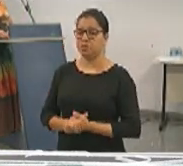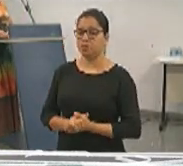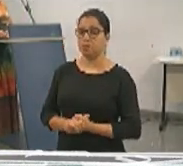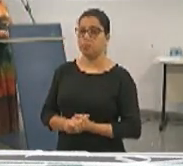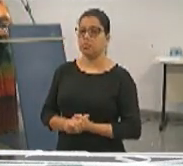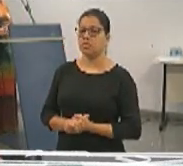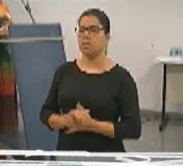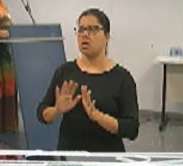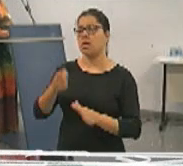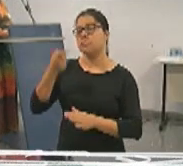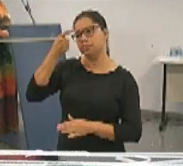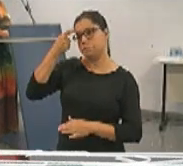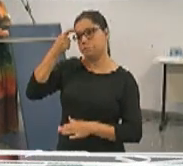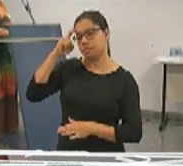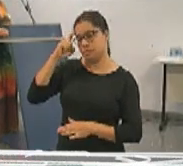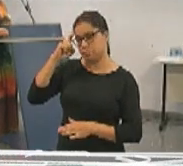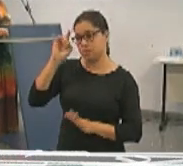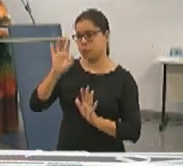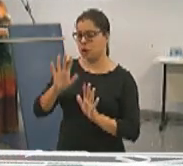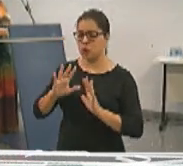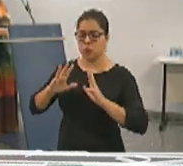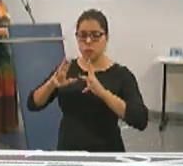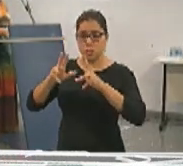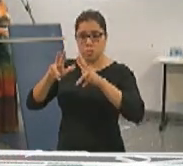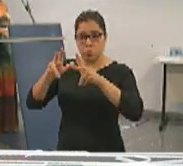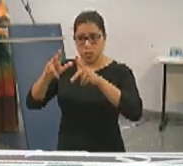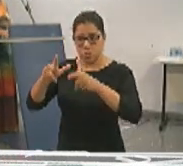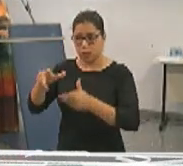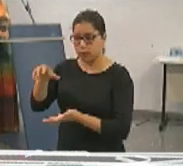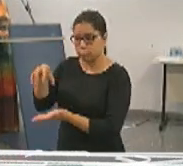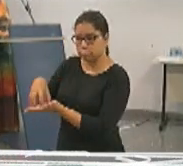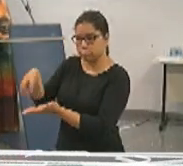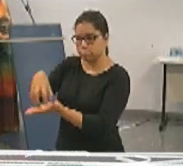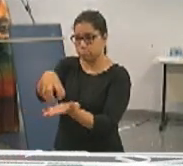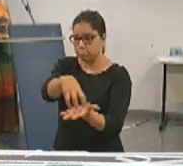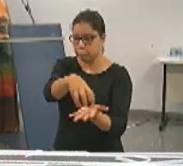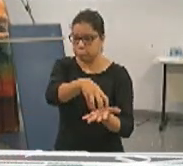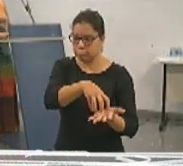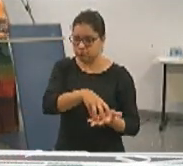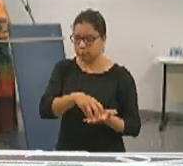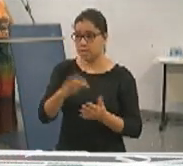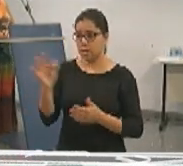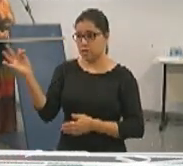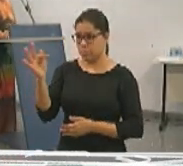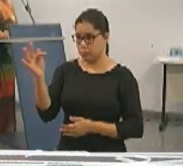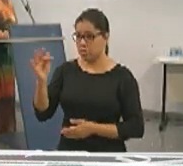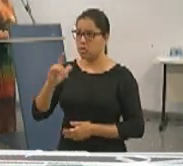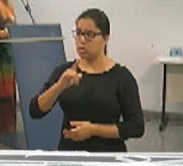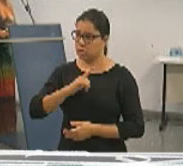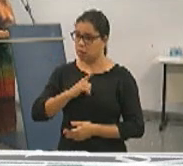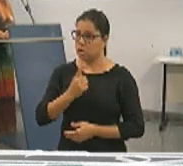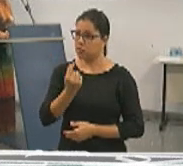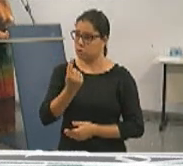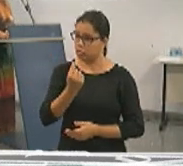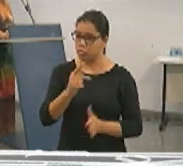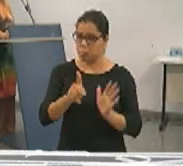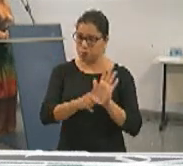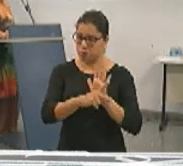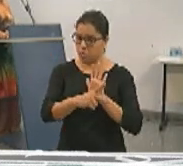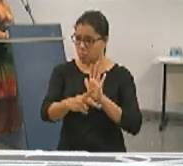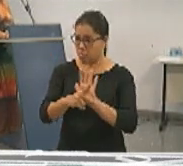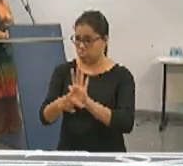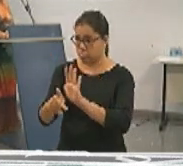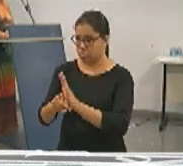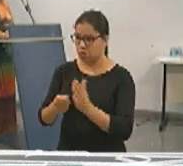Só para esclarecer, todas as unidades acadêmicas elas têm o orçamento tanto de custeio como de investimento, né?